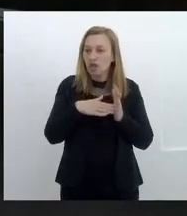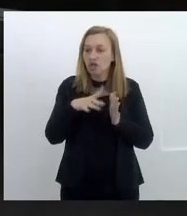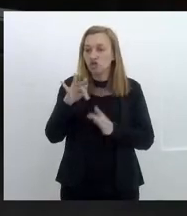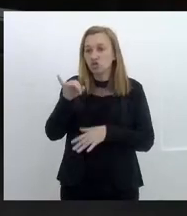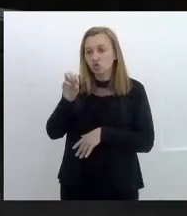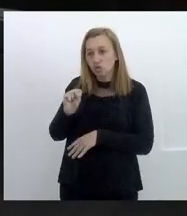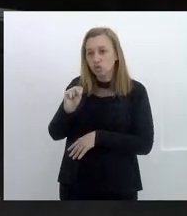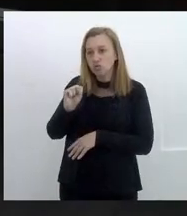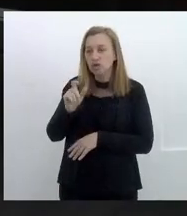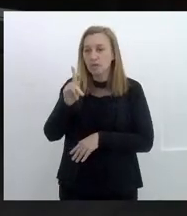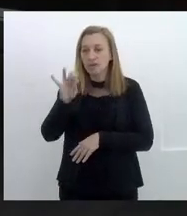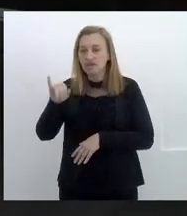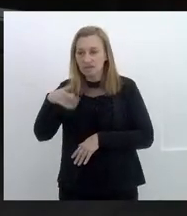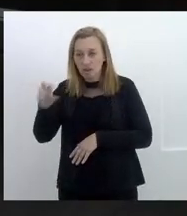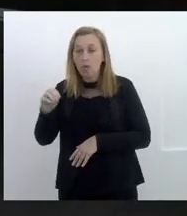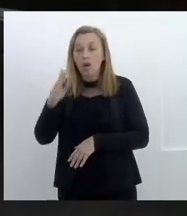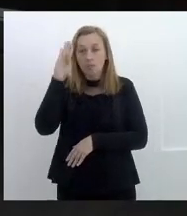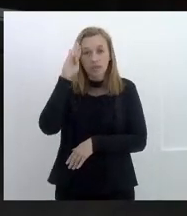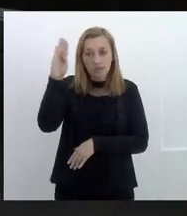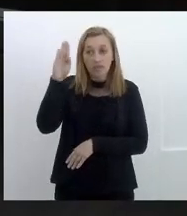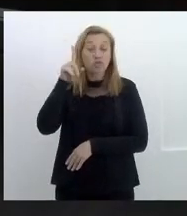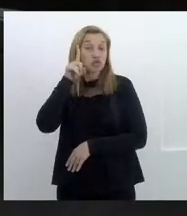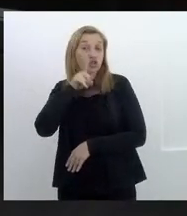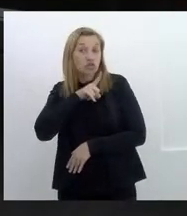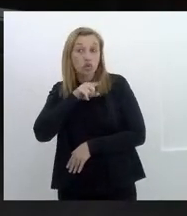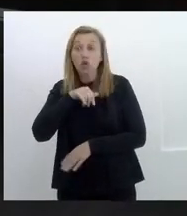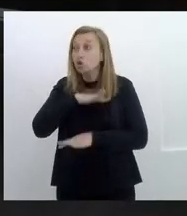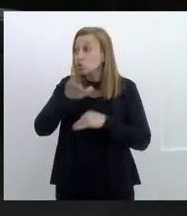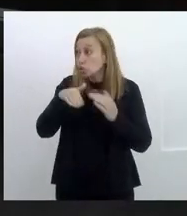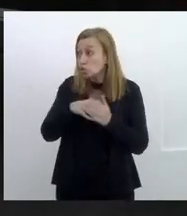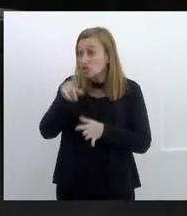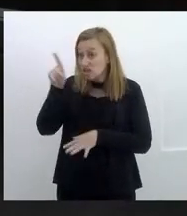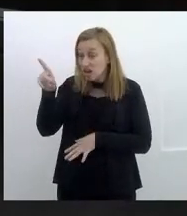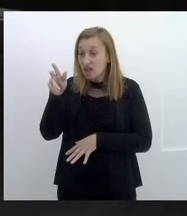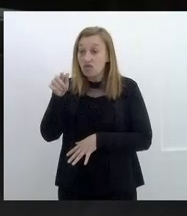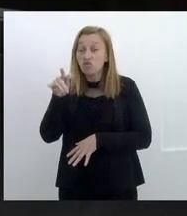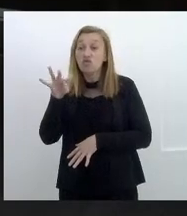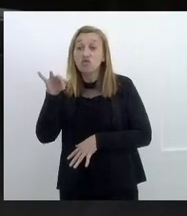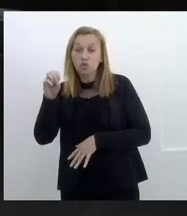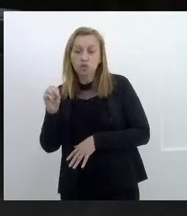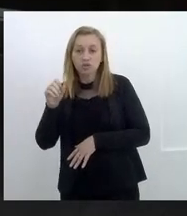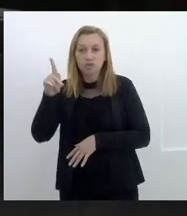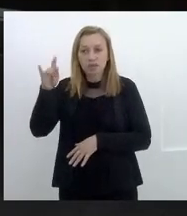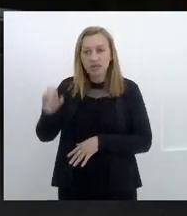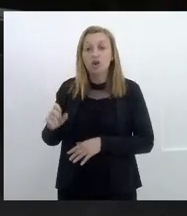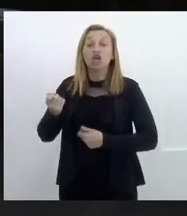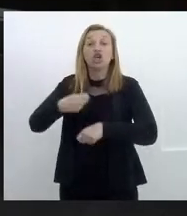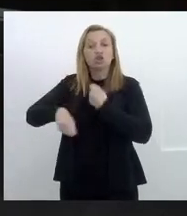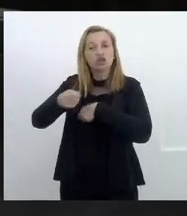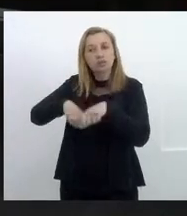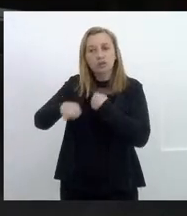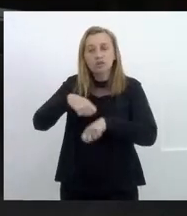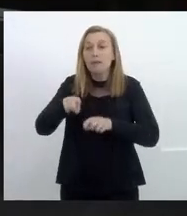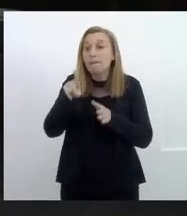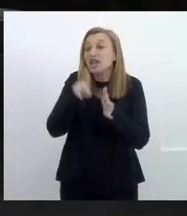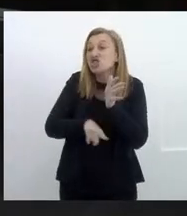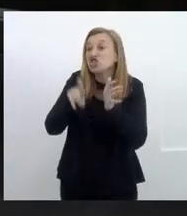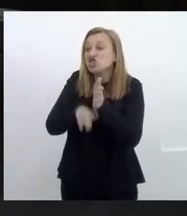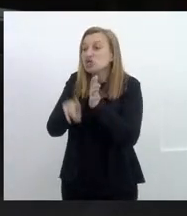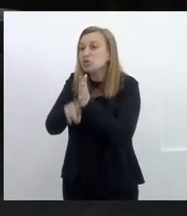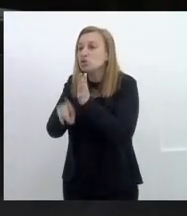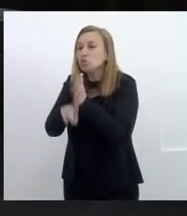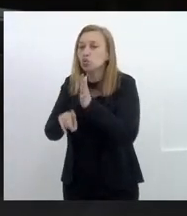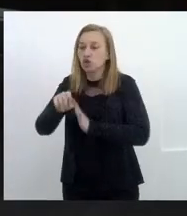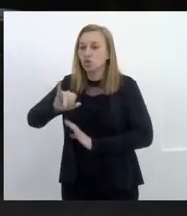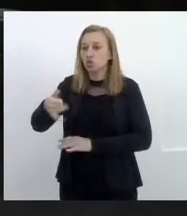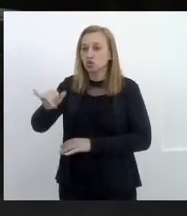pensão Principalmente nos Estados Unidos são todos eles fundo que pensou que comprar e a gente está negociando para diminuir a